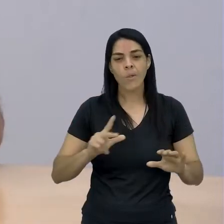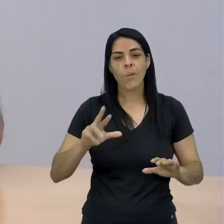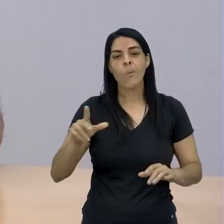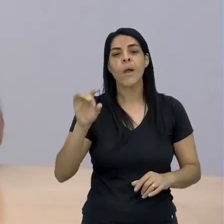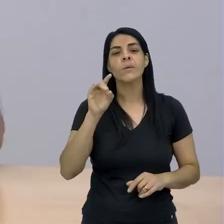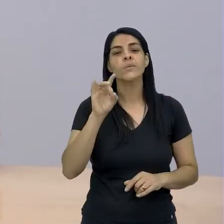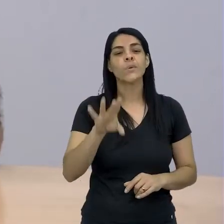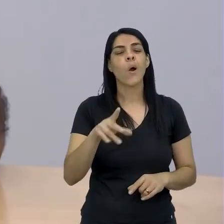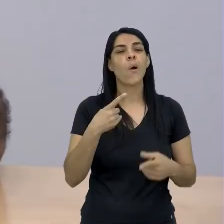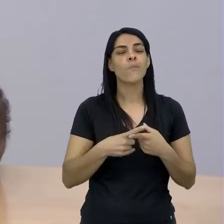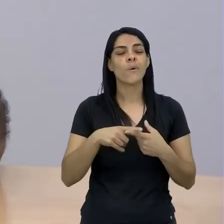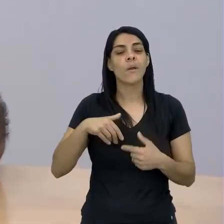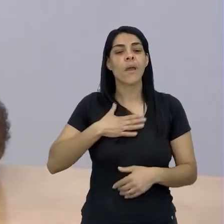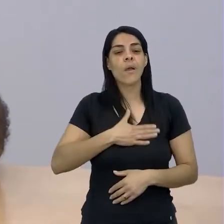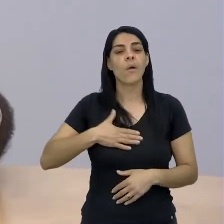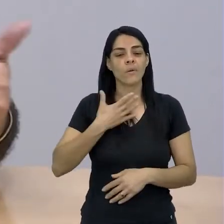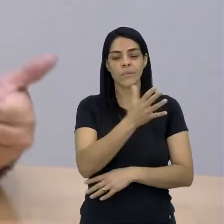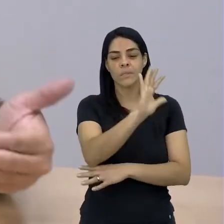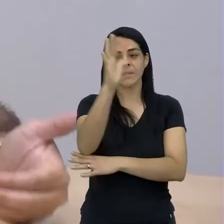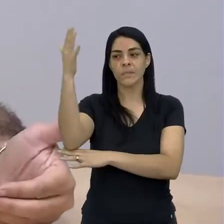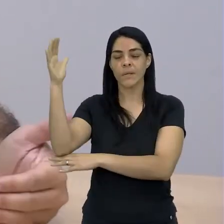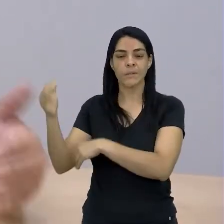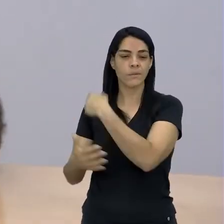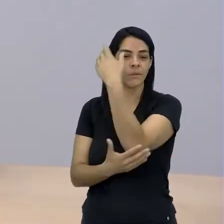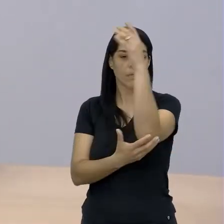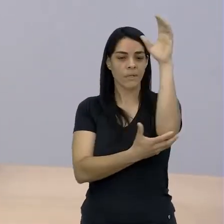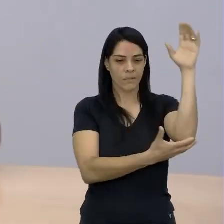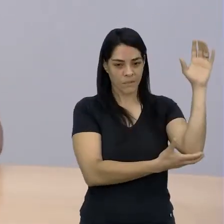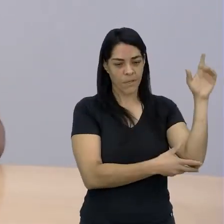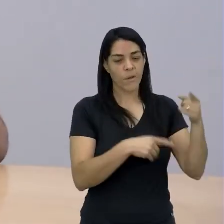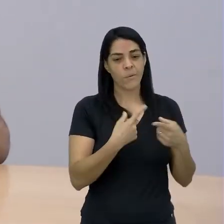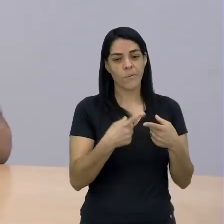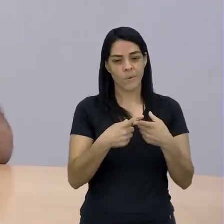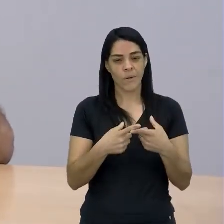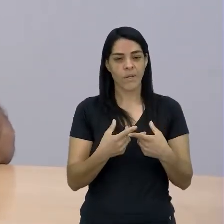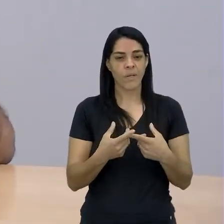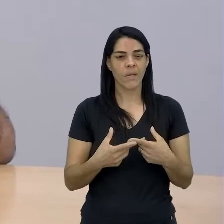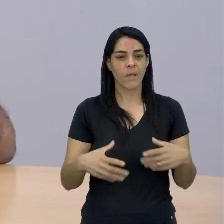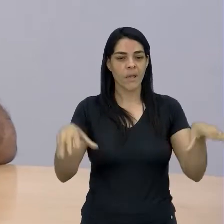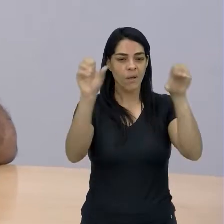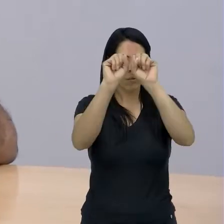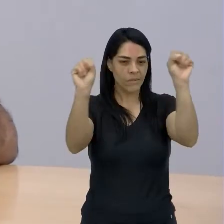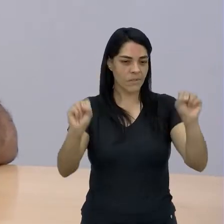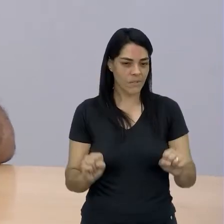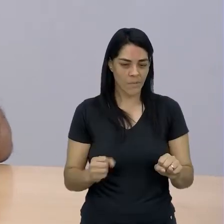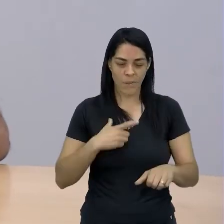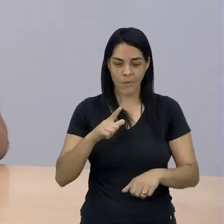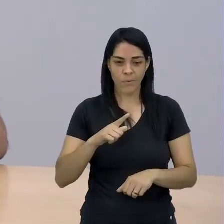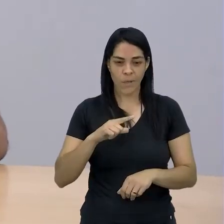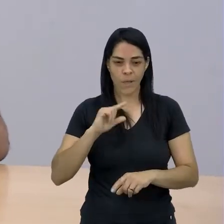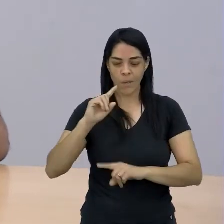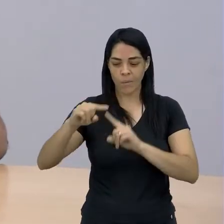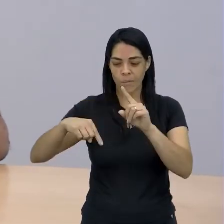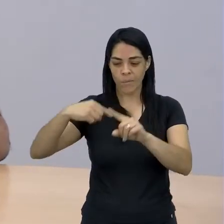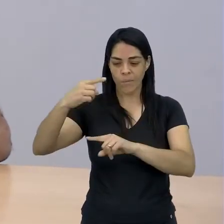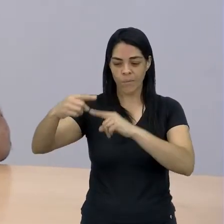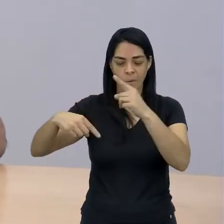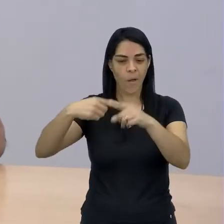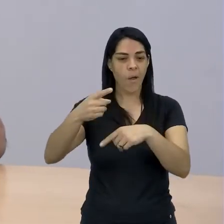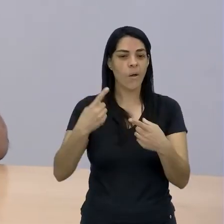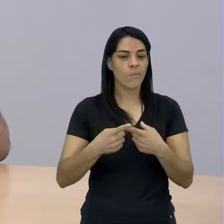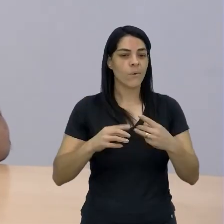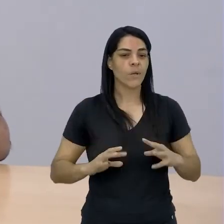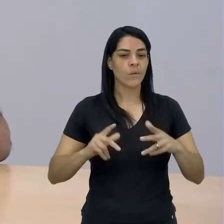mas, reparem, porque se não acontecer isso, o sistema não se reproduz, porque tudo começa